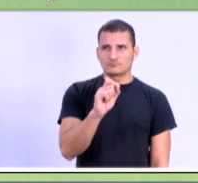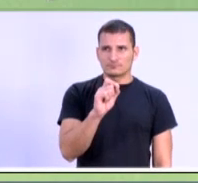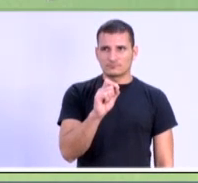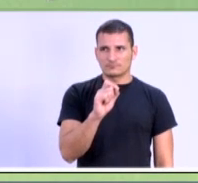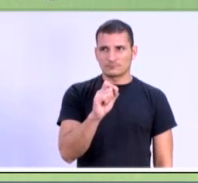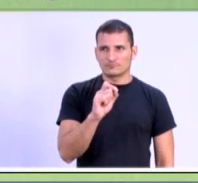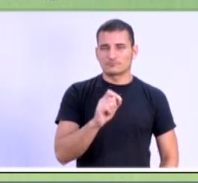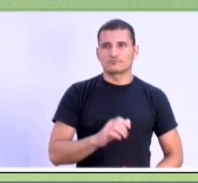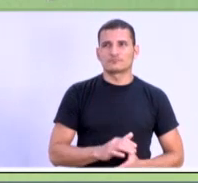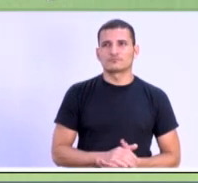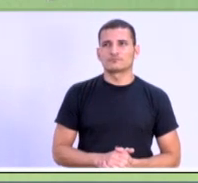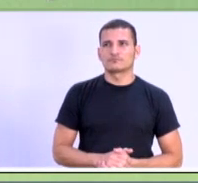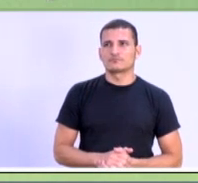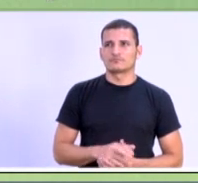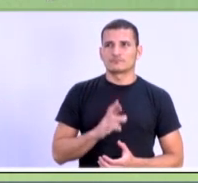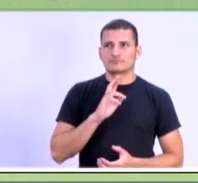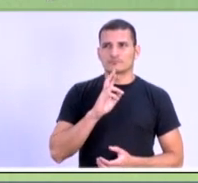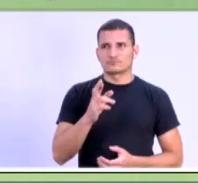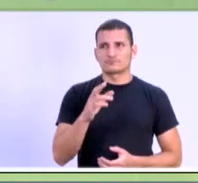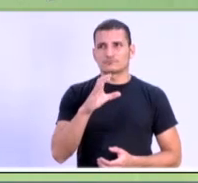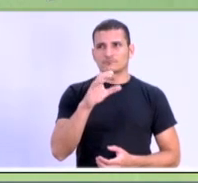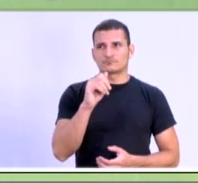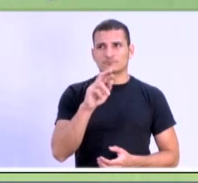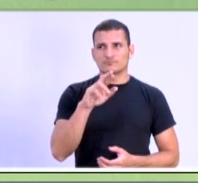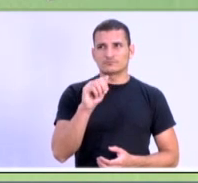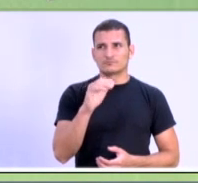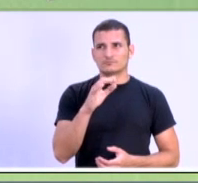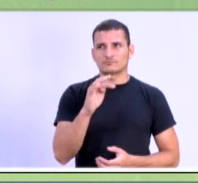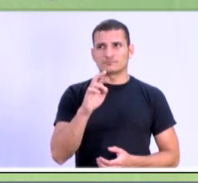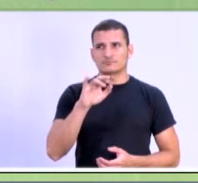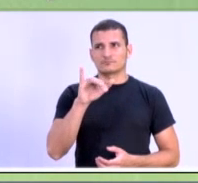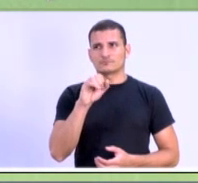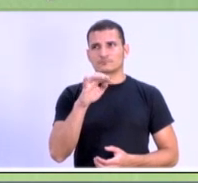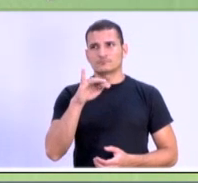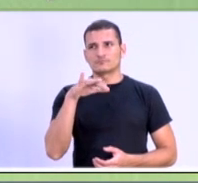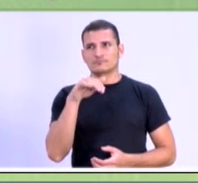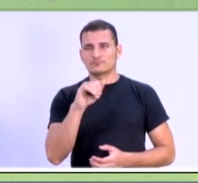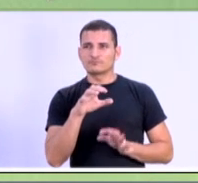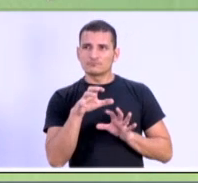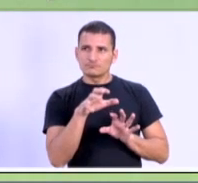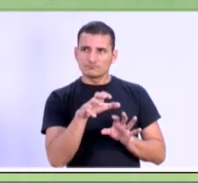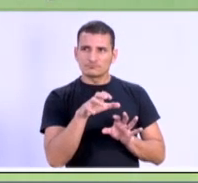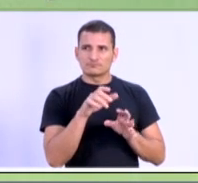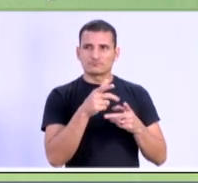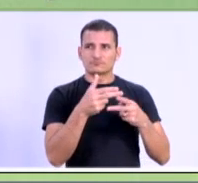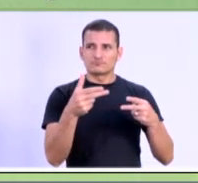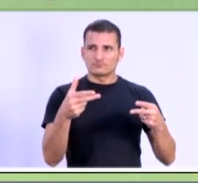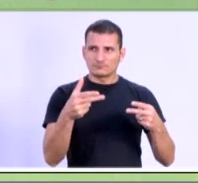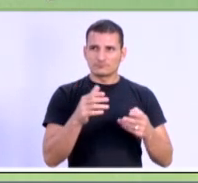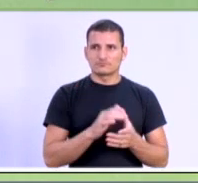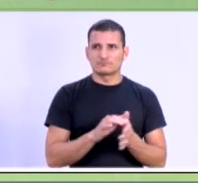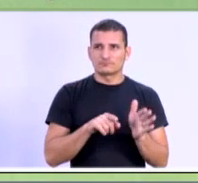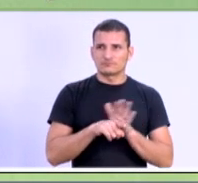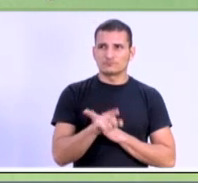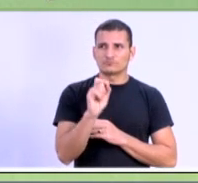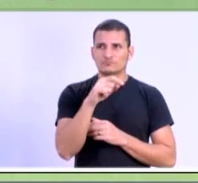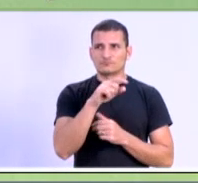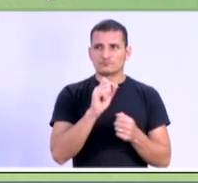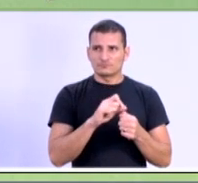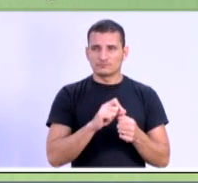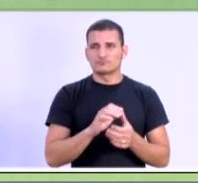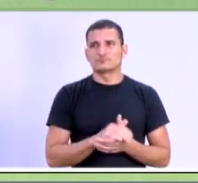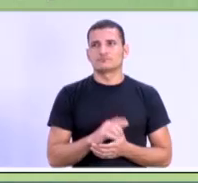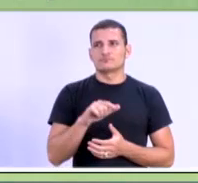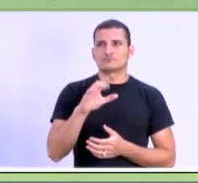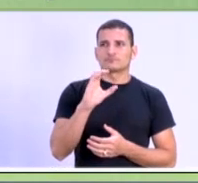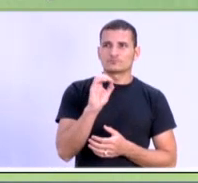a resposta vai nos definir as características do objeto. Quando a gente faz a pergunta do que ele faz, a resposta nos vai